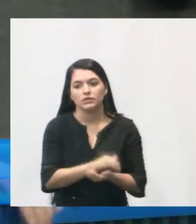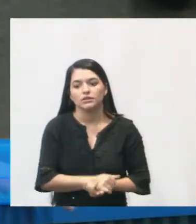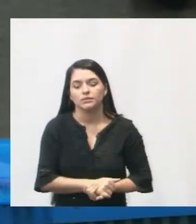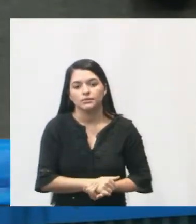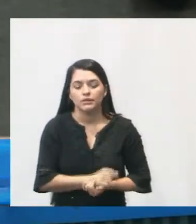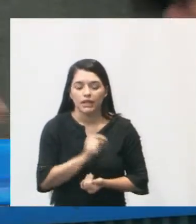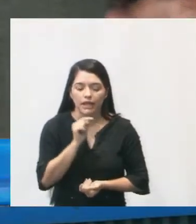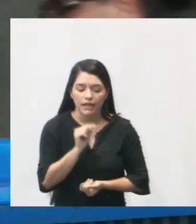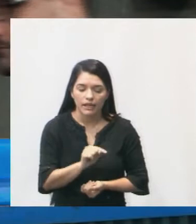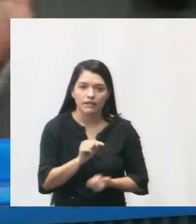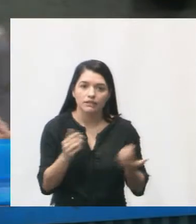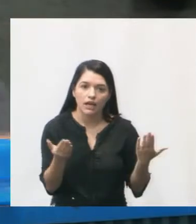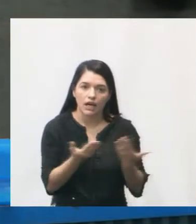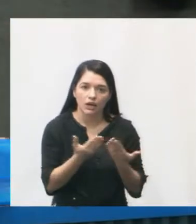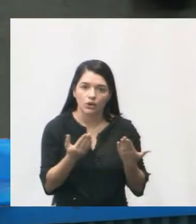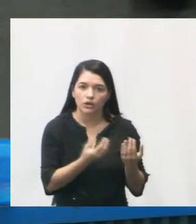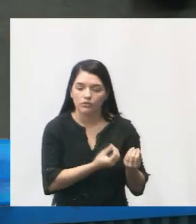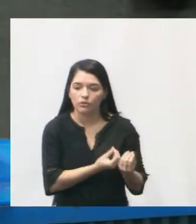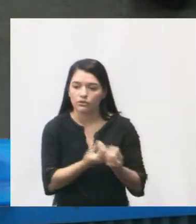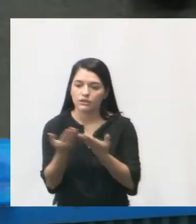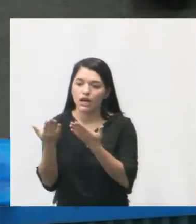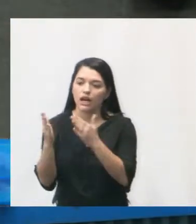vão proporcionar